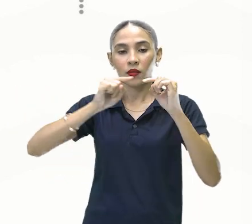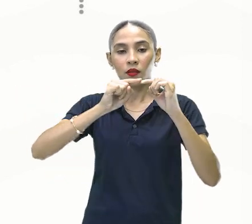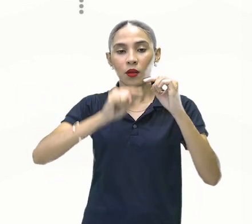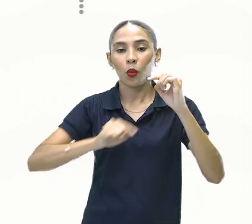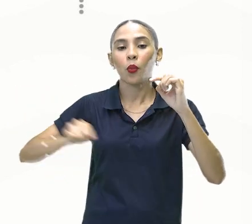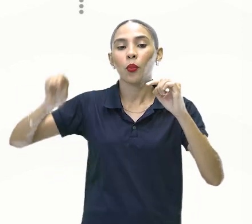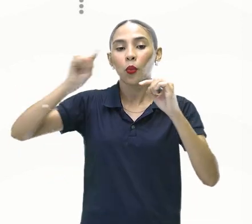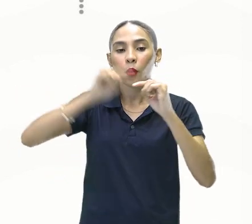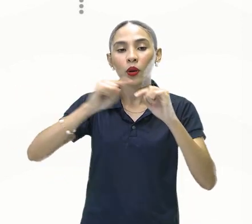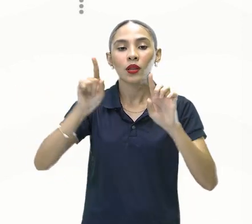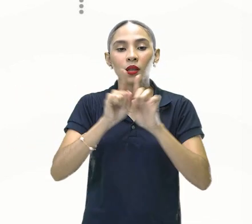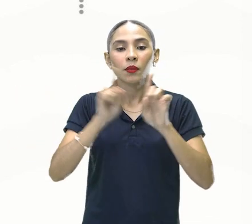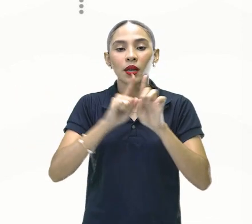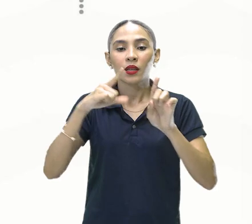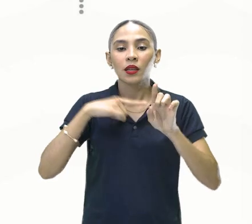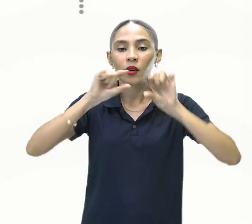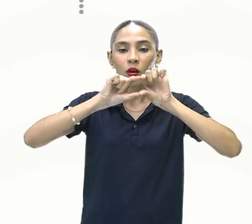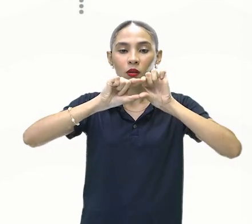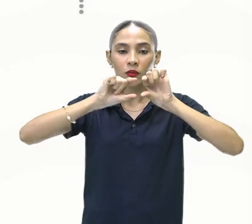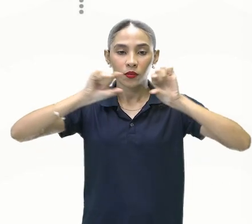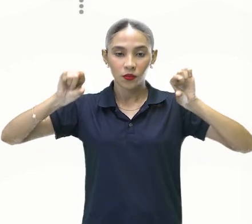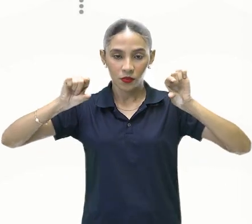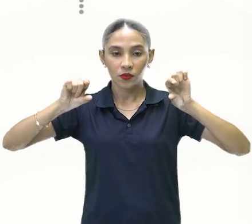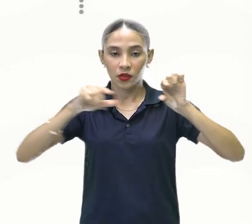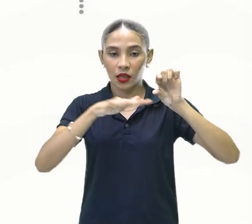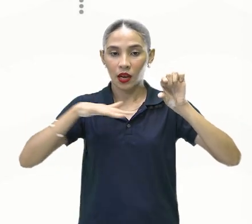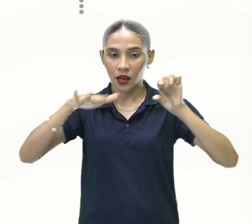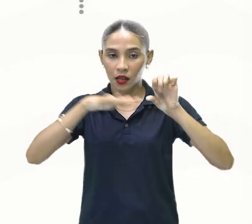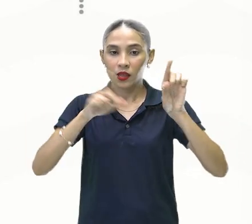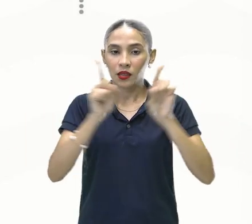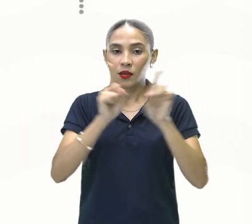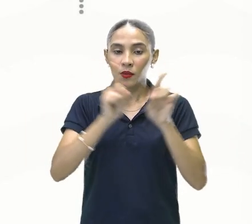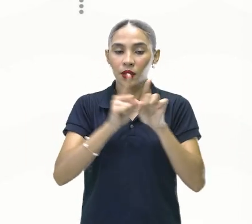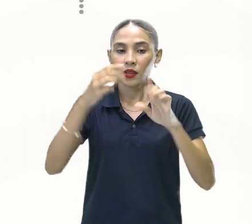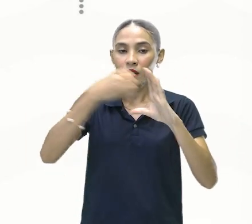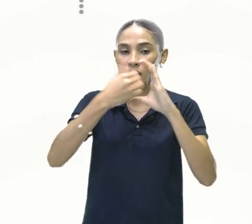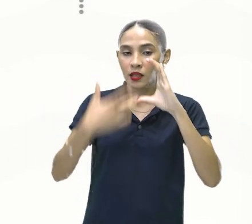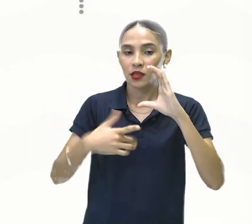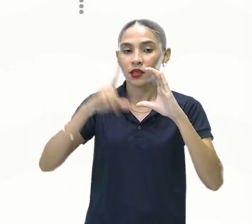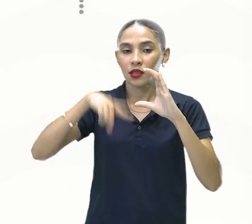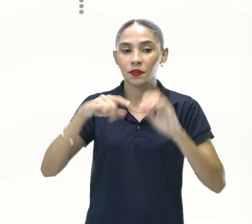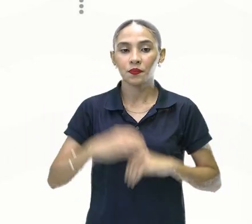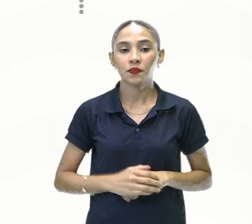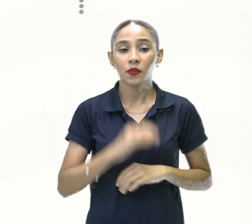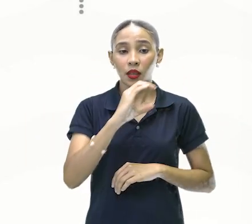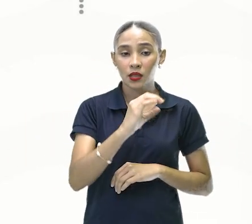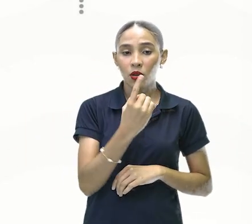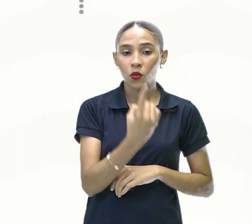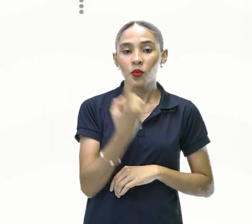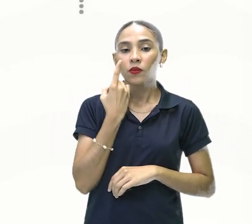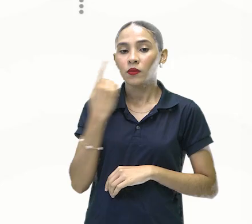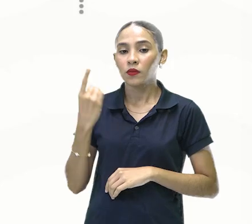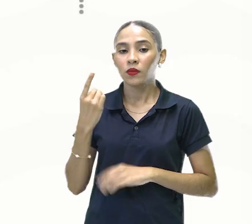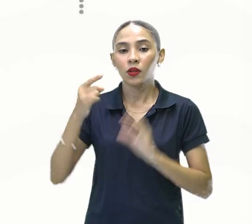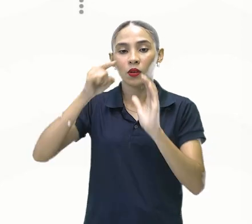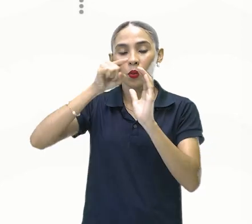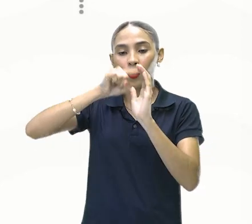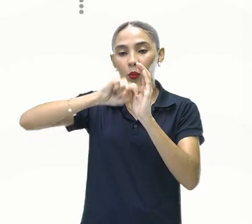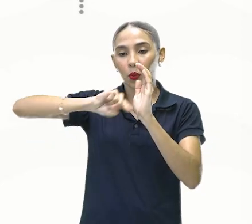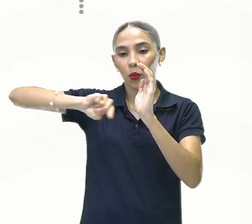côncava em outra. Tem a periferia mais espessa que sua região central e seus elementos são